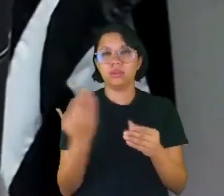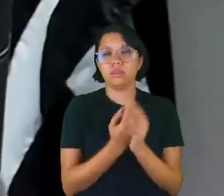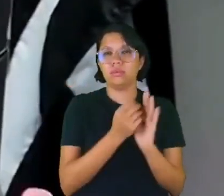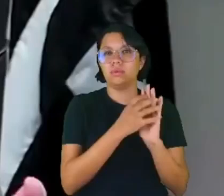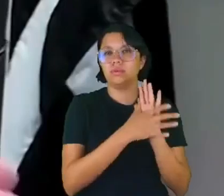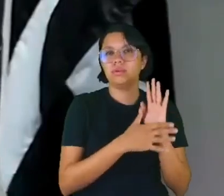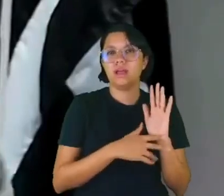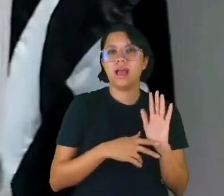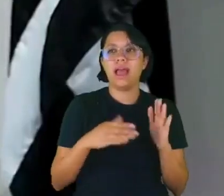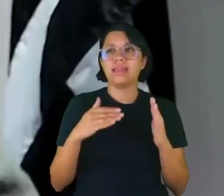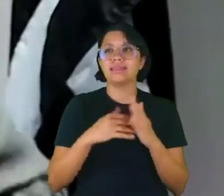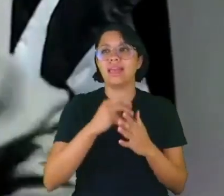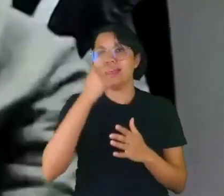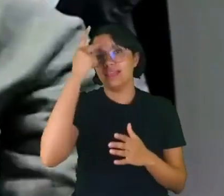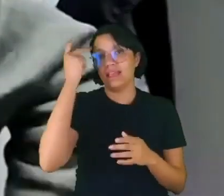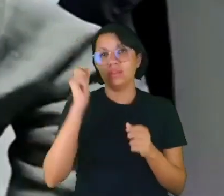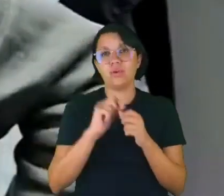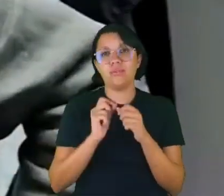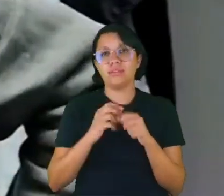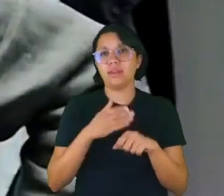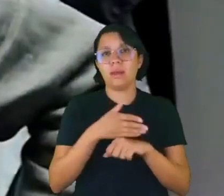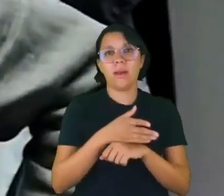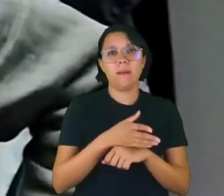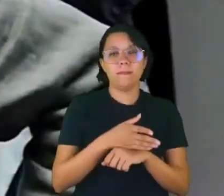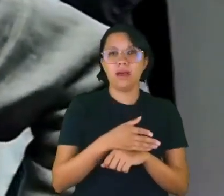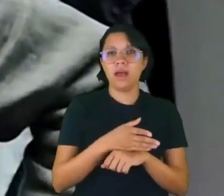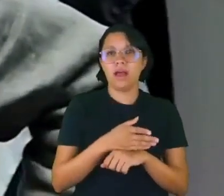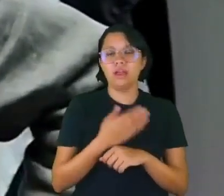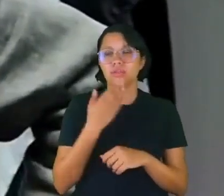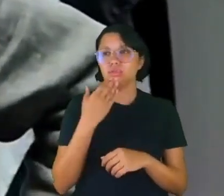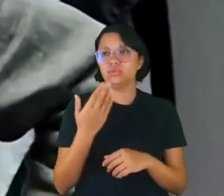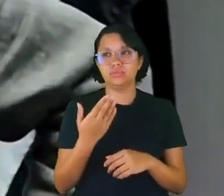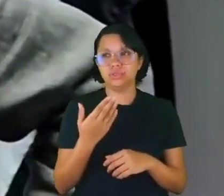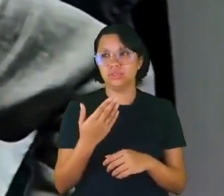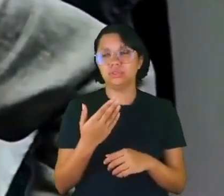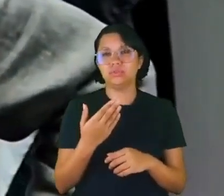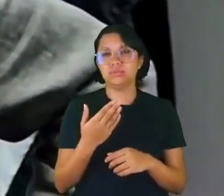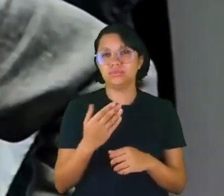e até quem não fazia parte da demanda, era embaixo da declaração,